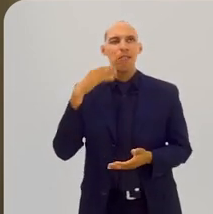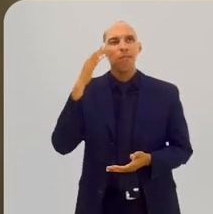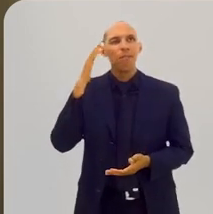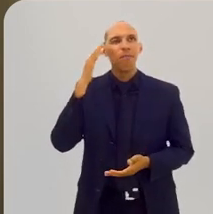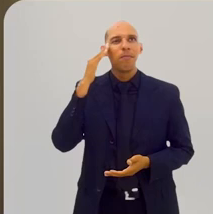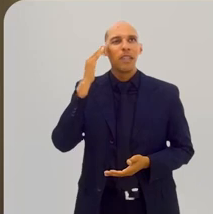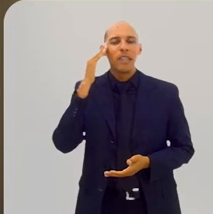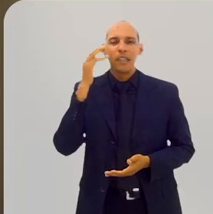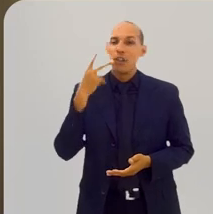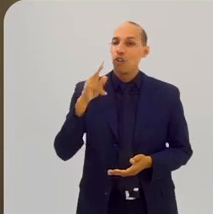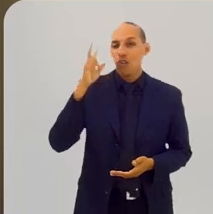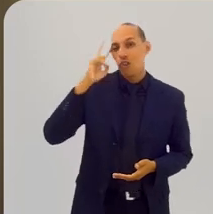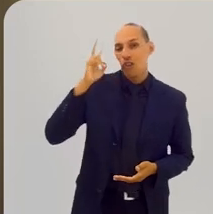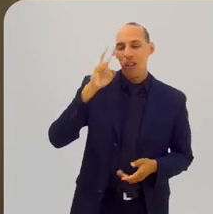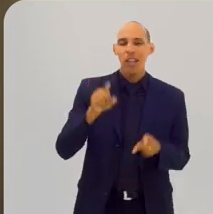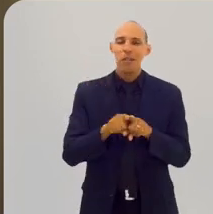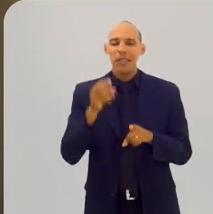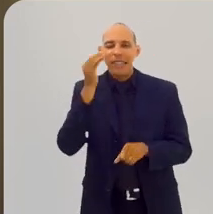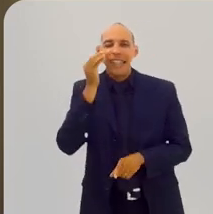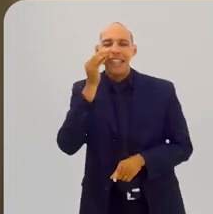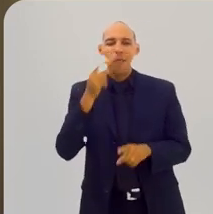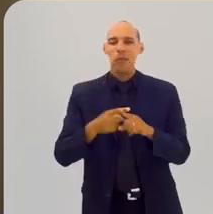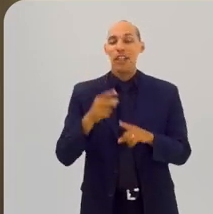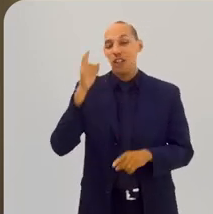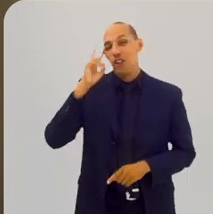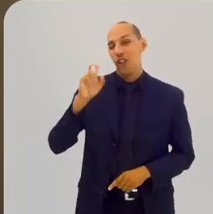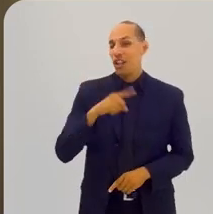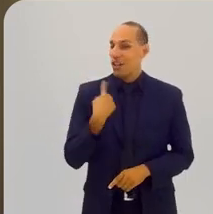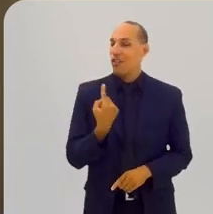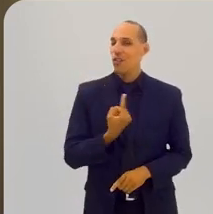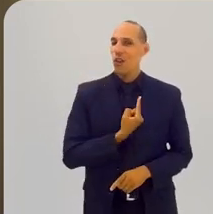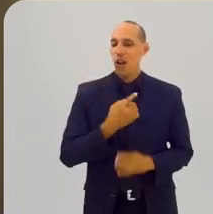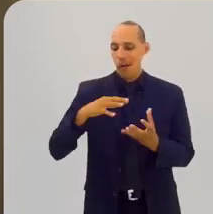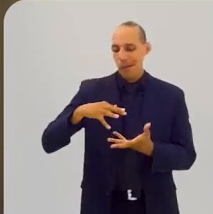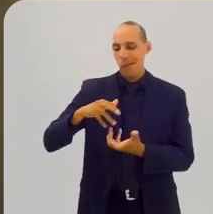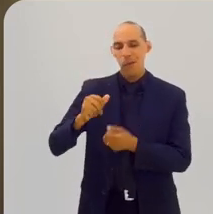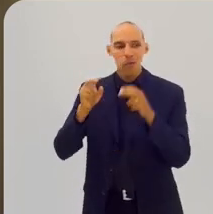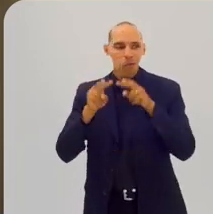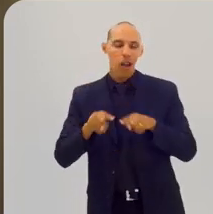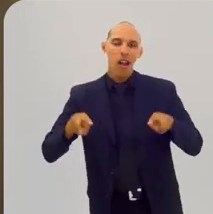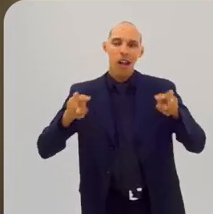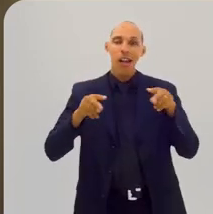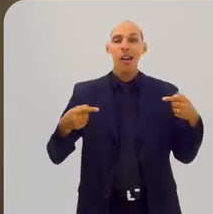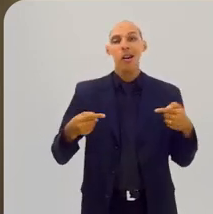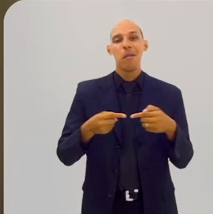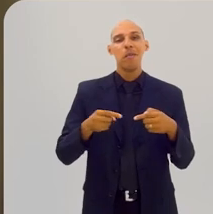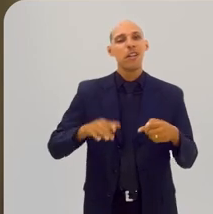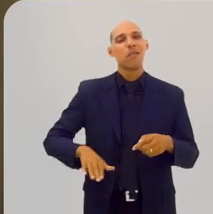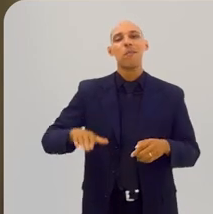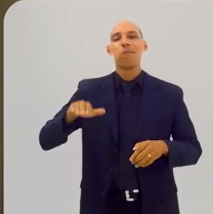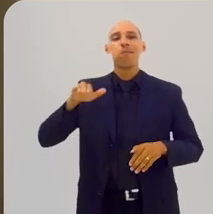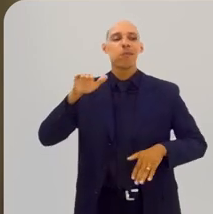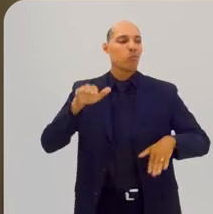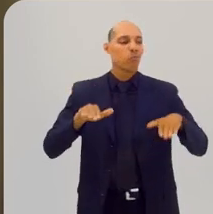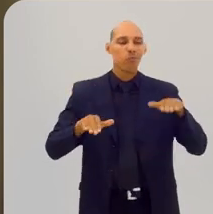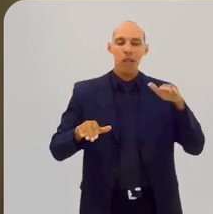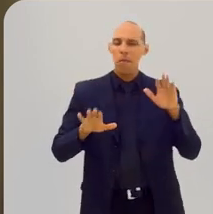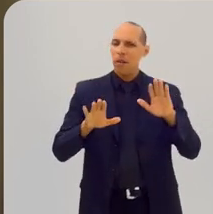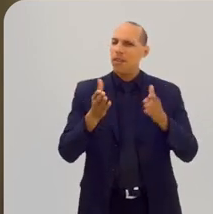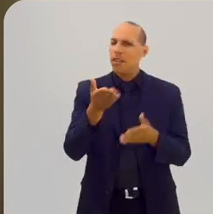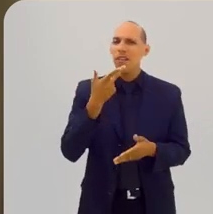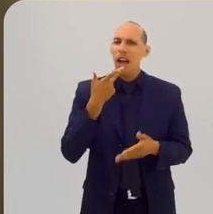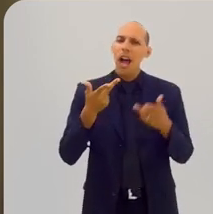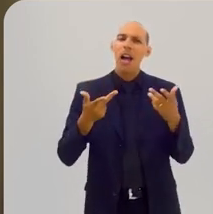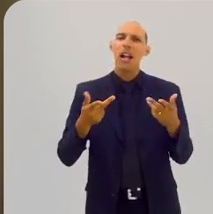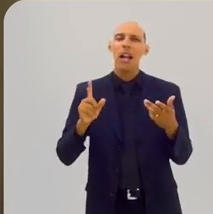entender um pouco a tua história porque a gente sabe que a nossa história como a gente olha o mundo tem muito a ver com a nossa criação Mas